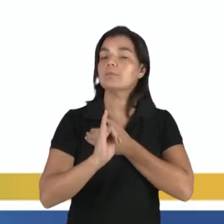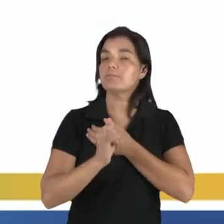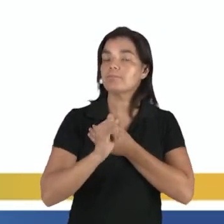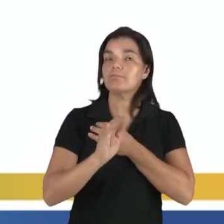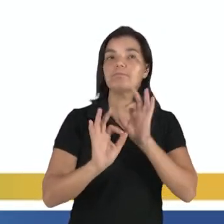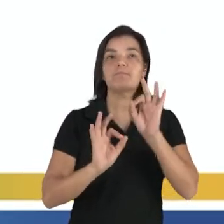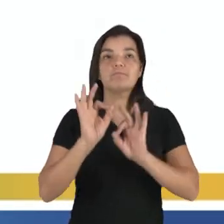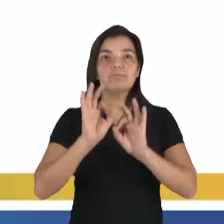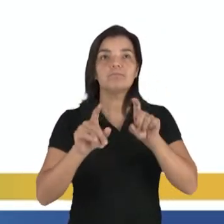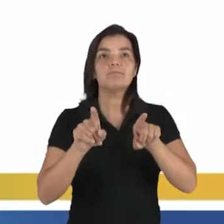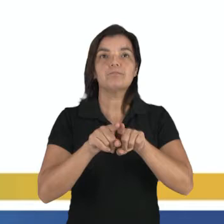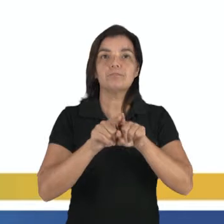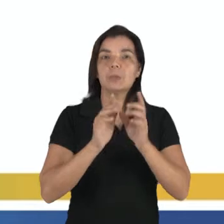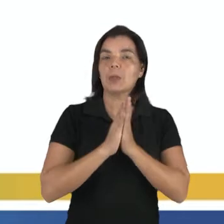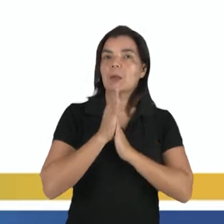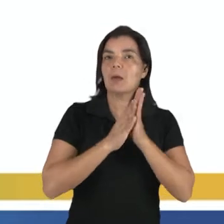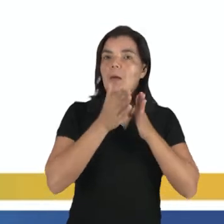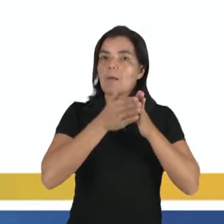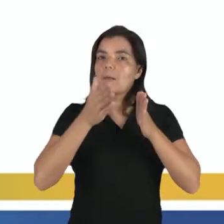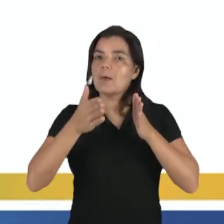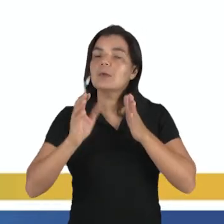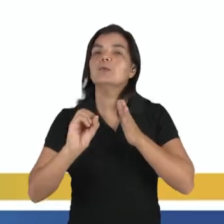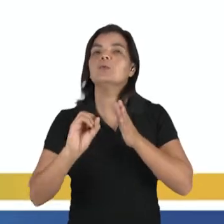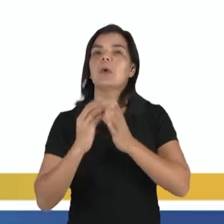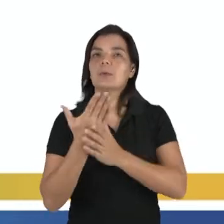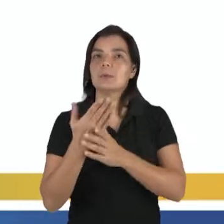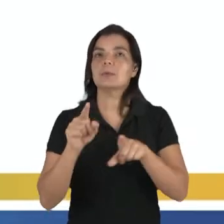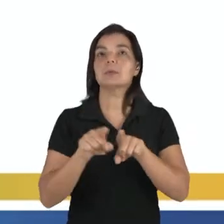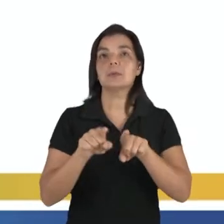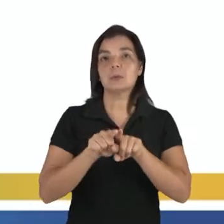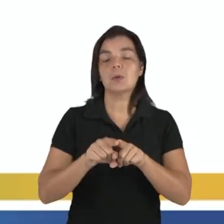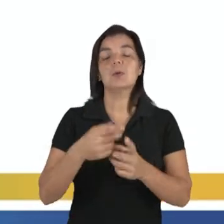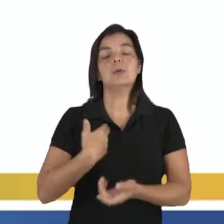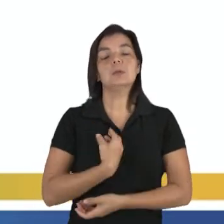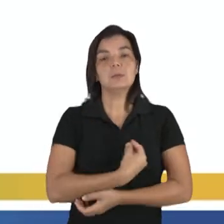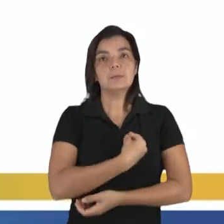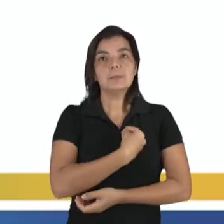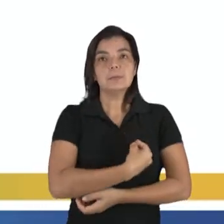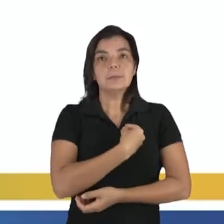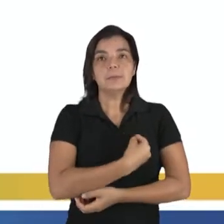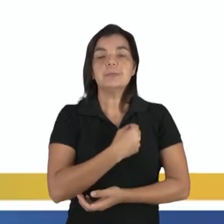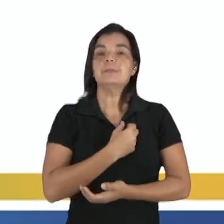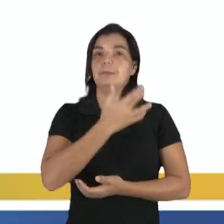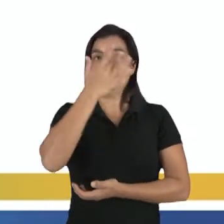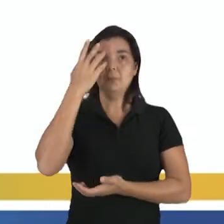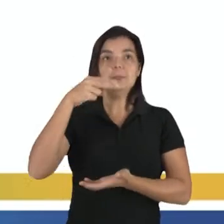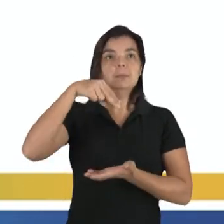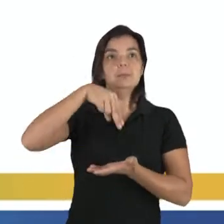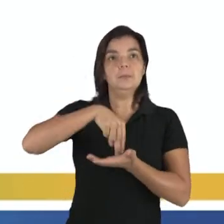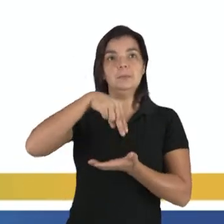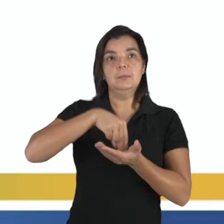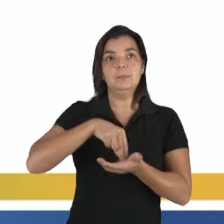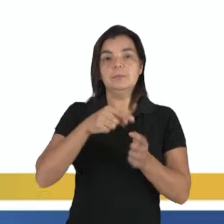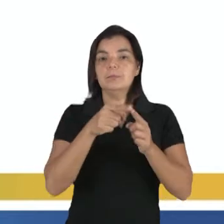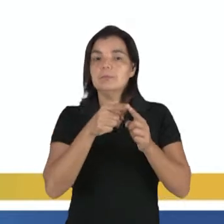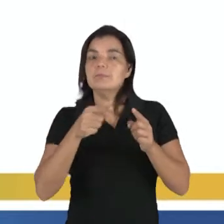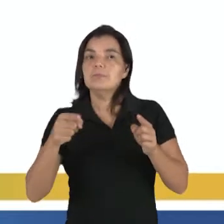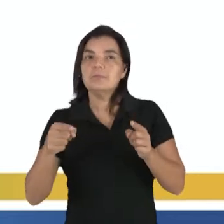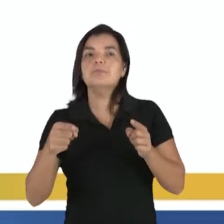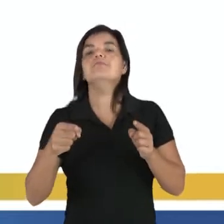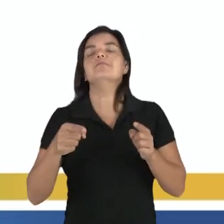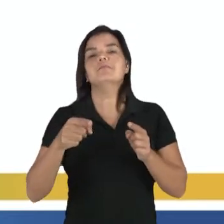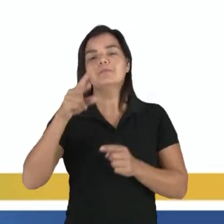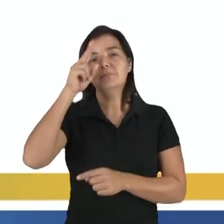constrói. É a trama, é a sequência dos fatos. São as situações vividas pelos personagens